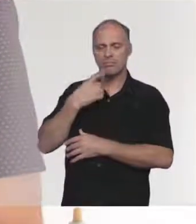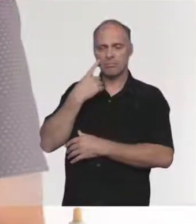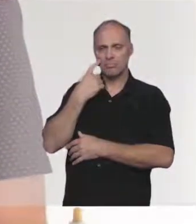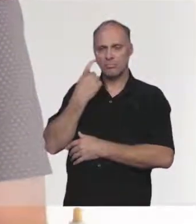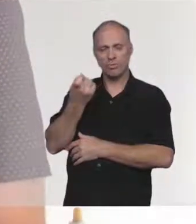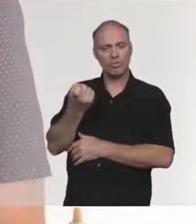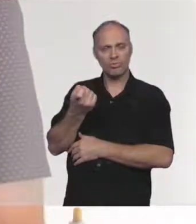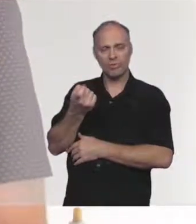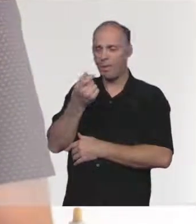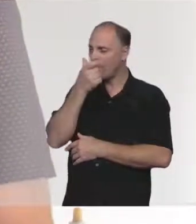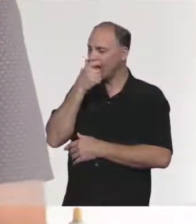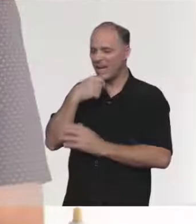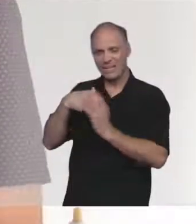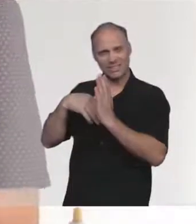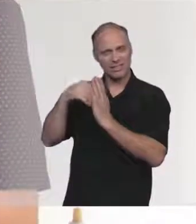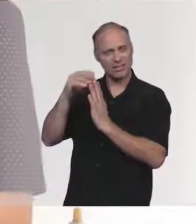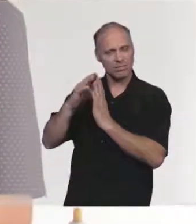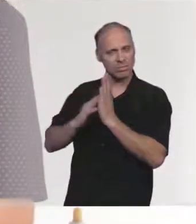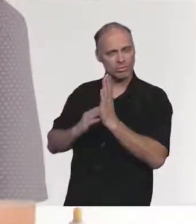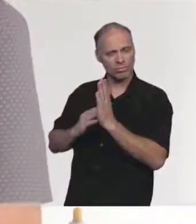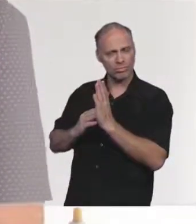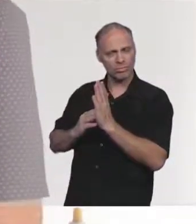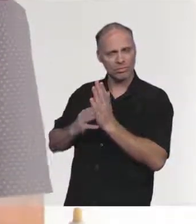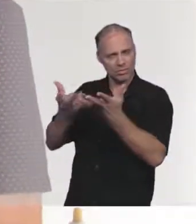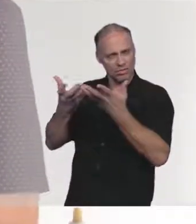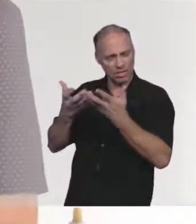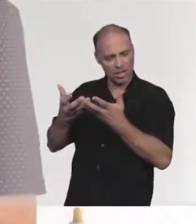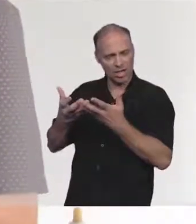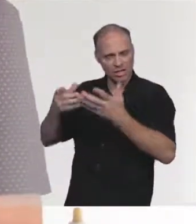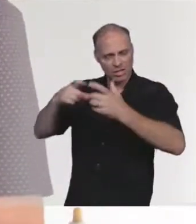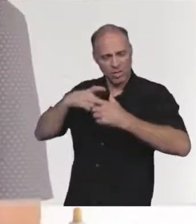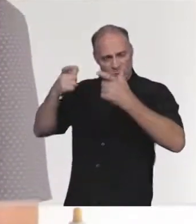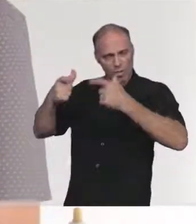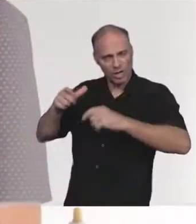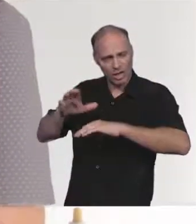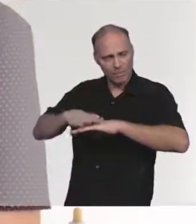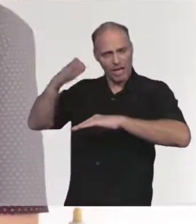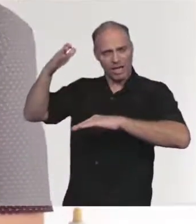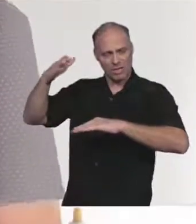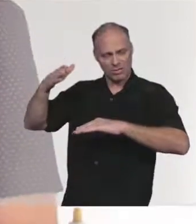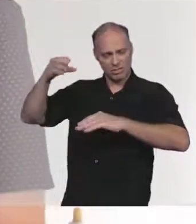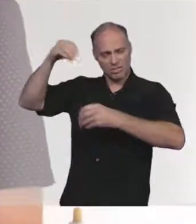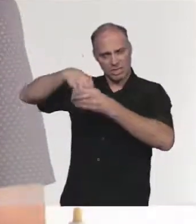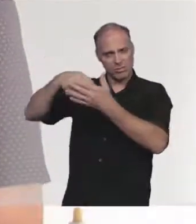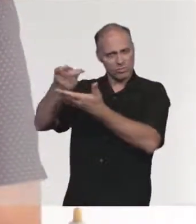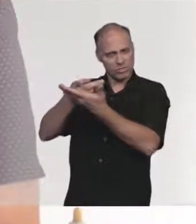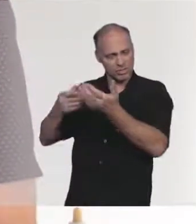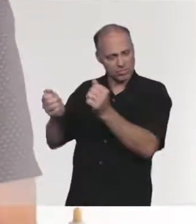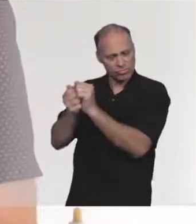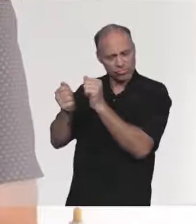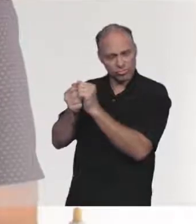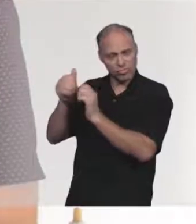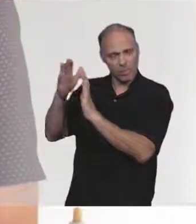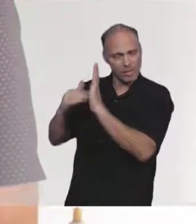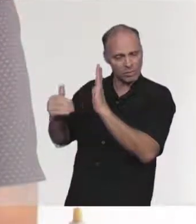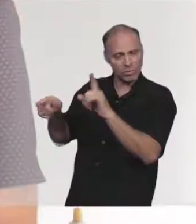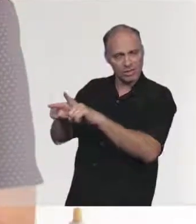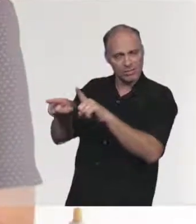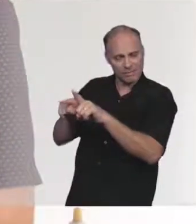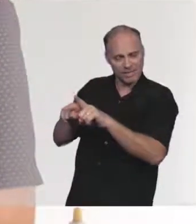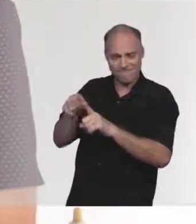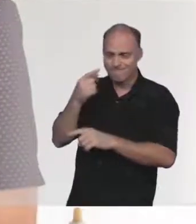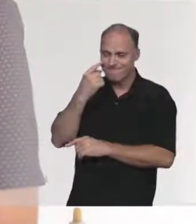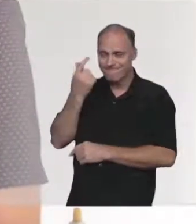realmente, né? Parece que a pintura realmente ela está querendo tomar um espaço que o desenho não